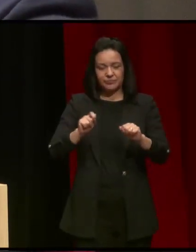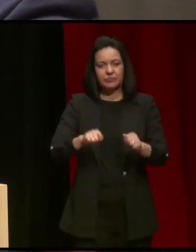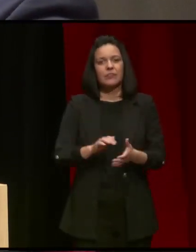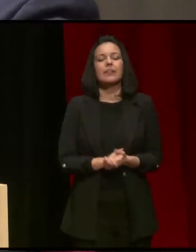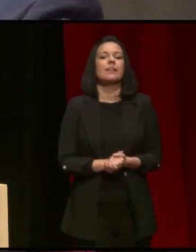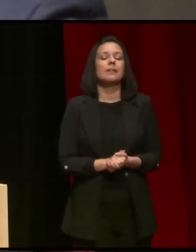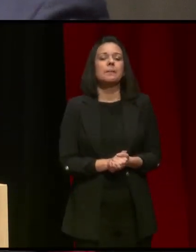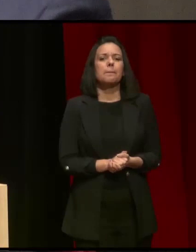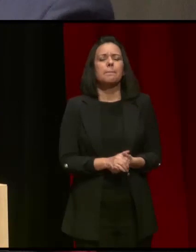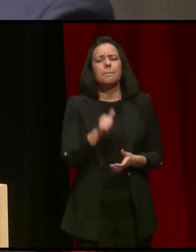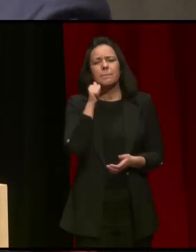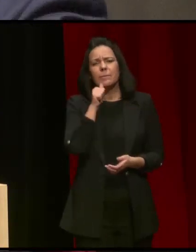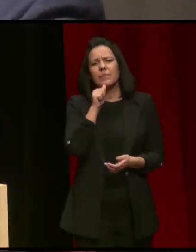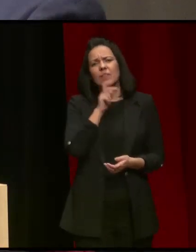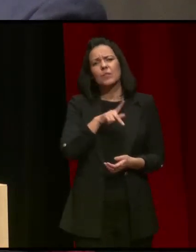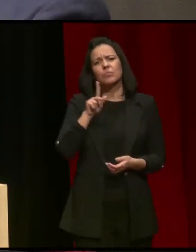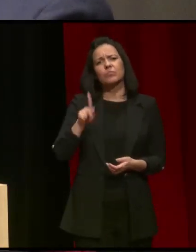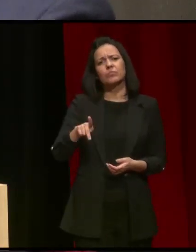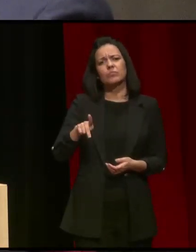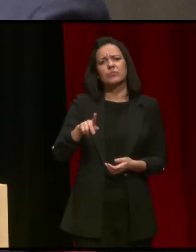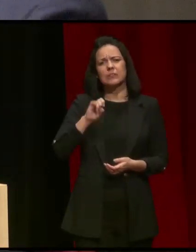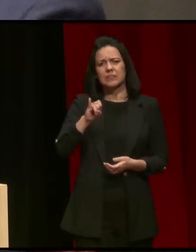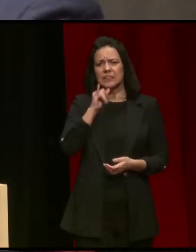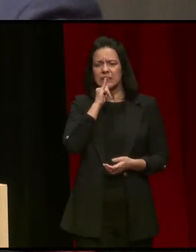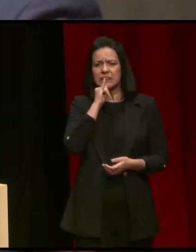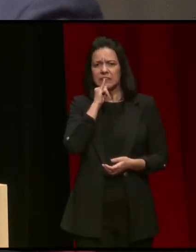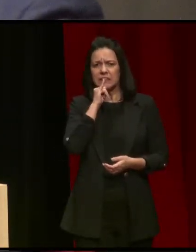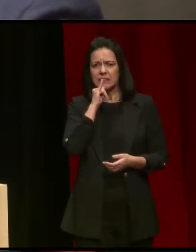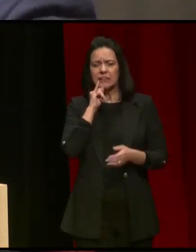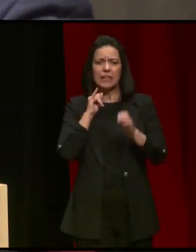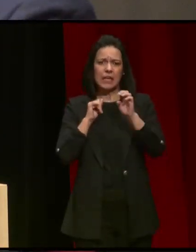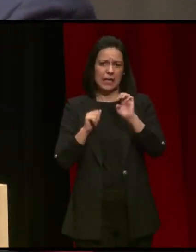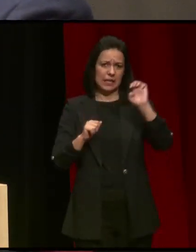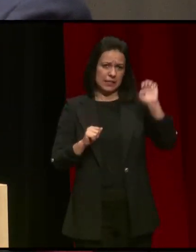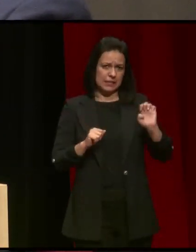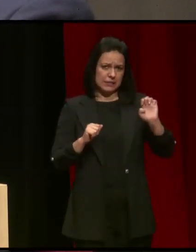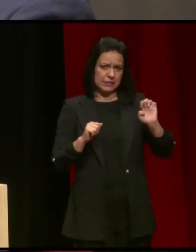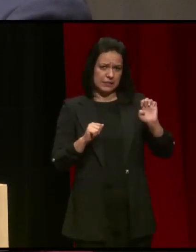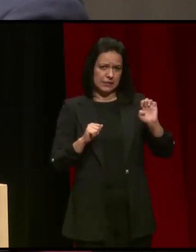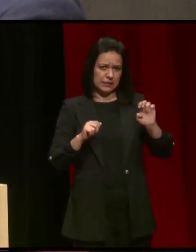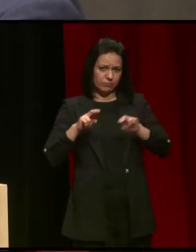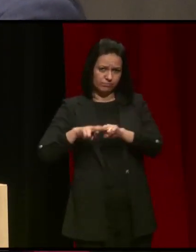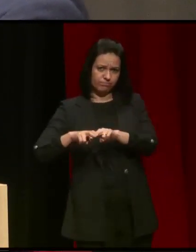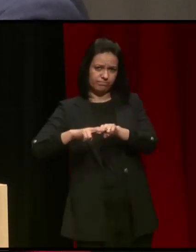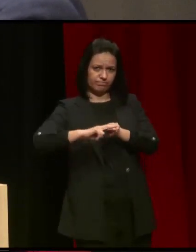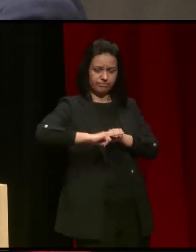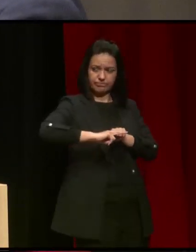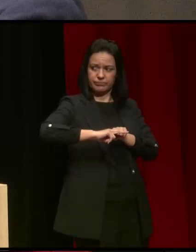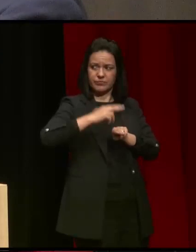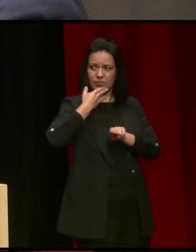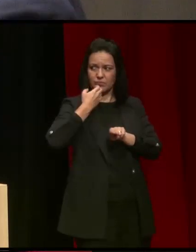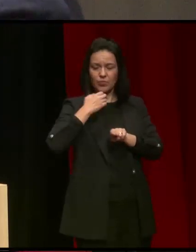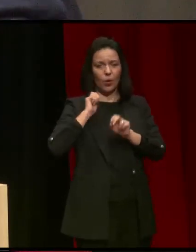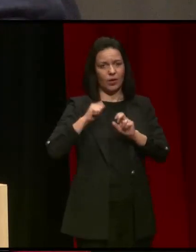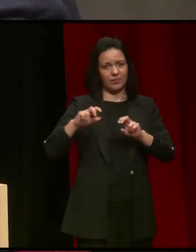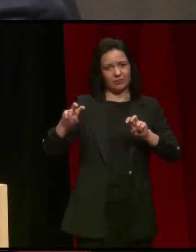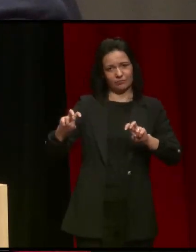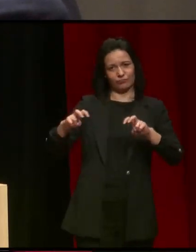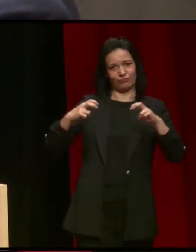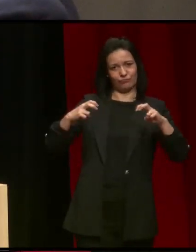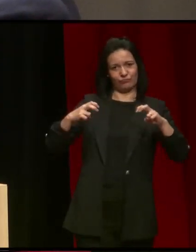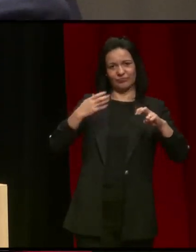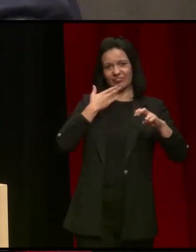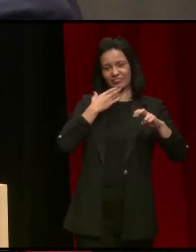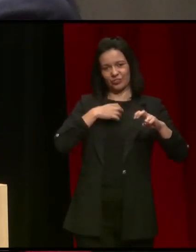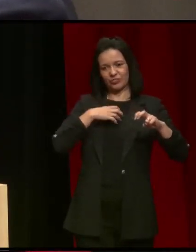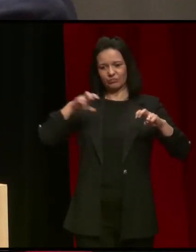professora Eni Kinderman, se você quiser virar um pouquinho para a sua esquerda, eu estou falando aqui, olhando para você aí, muito bom, a gente